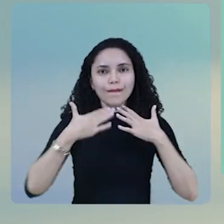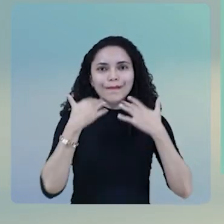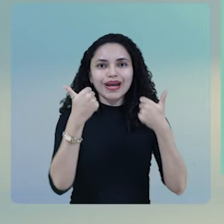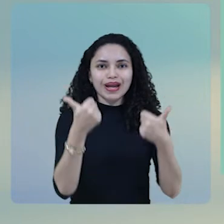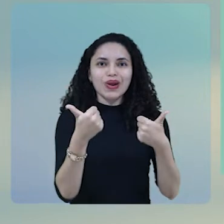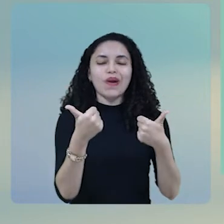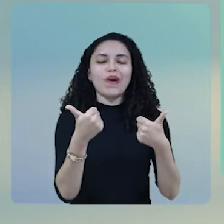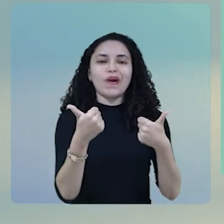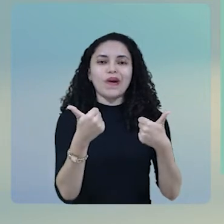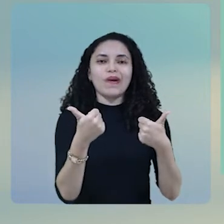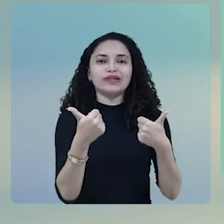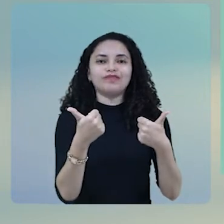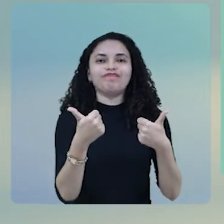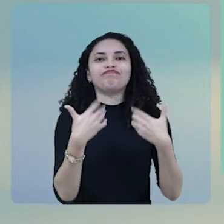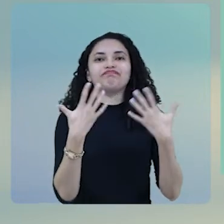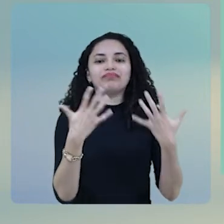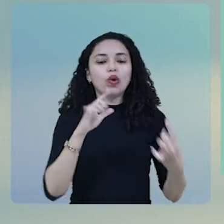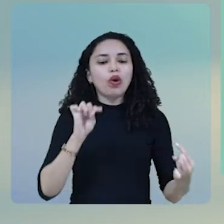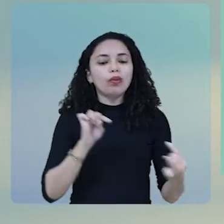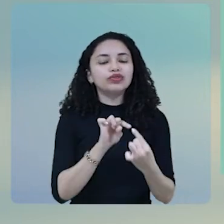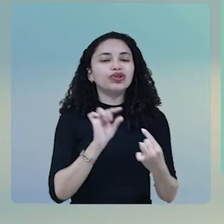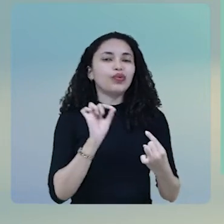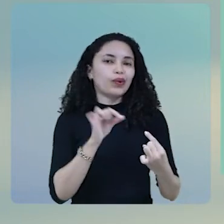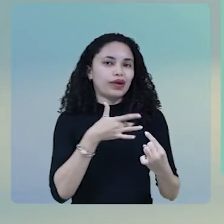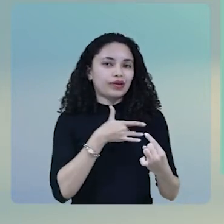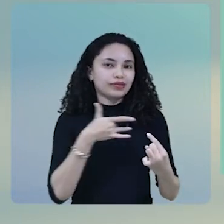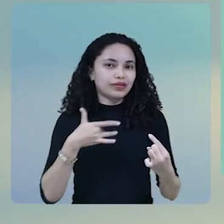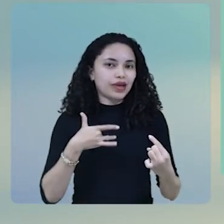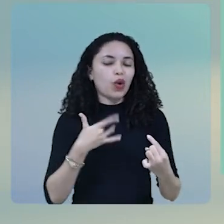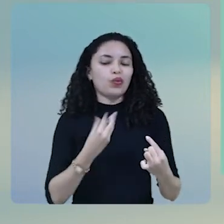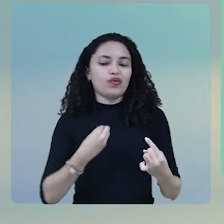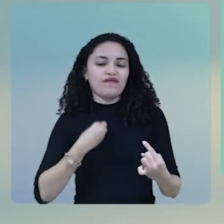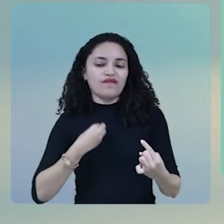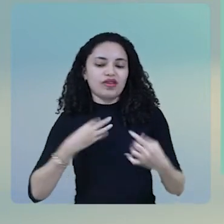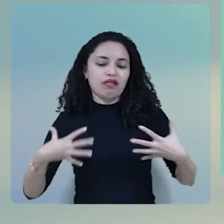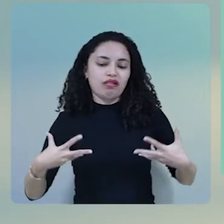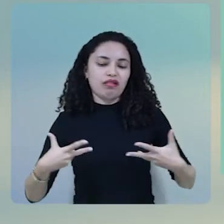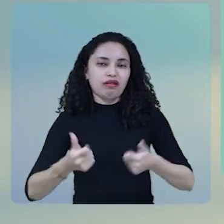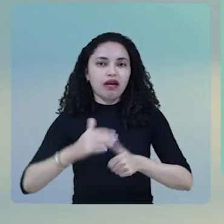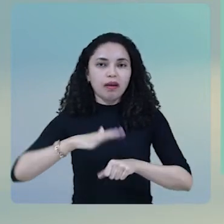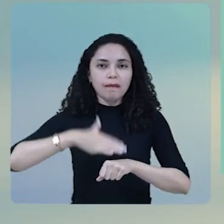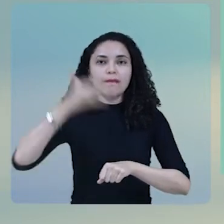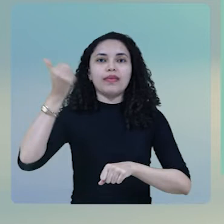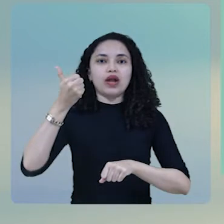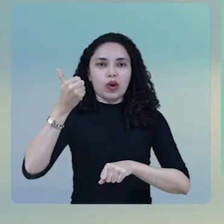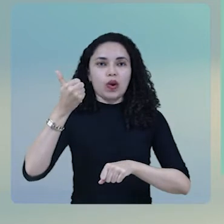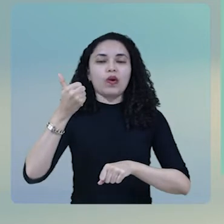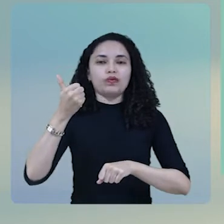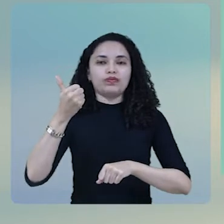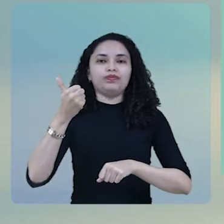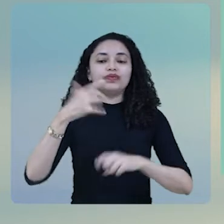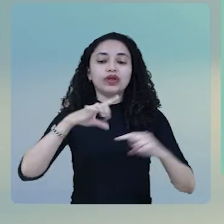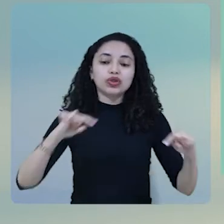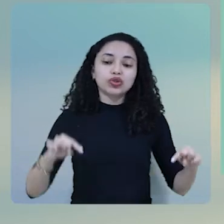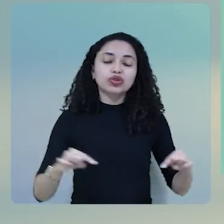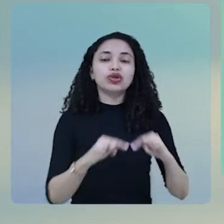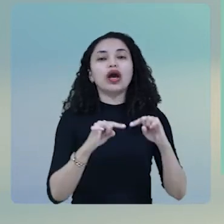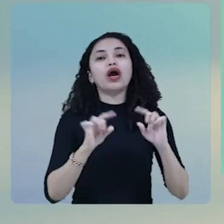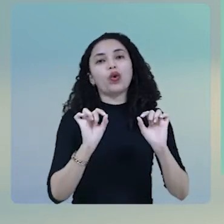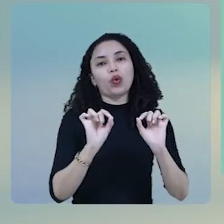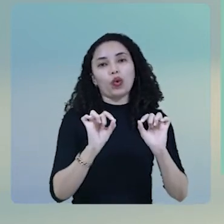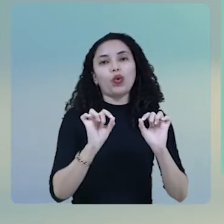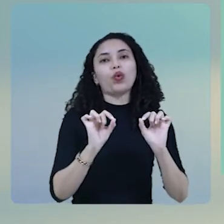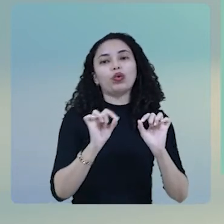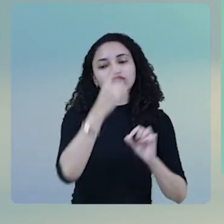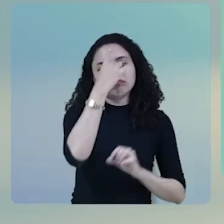saúde e a minha qualidade de vida esteja de acordo com o que é para